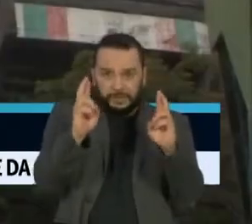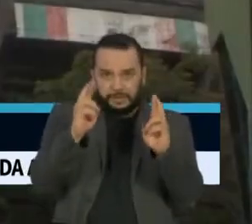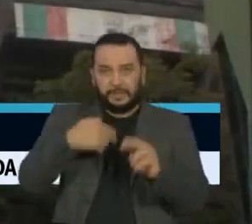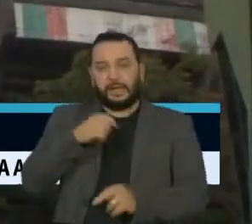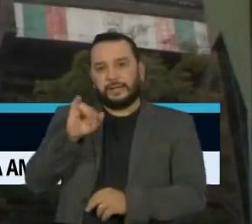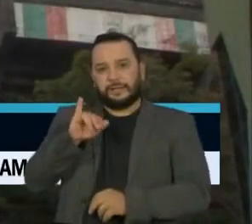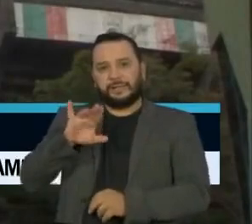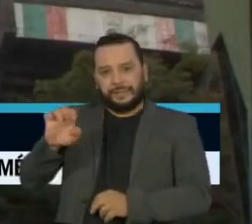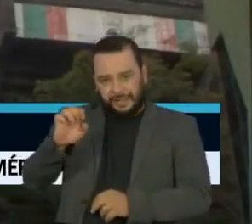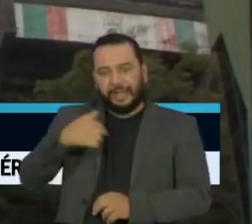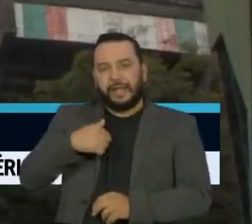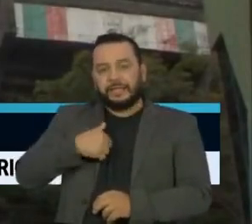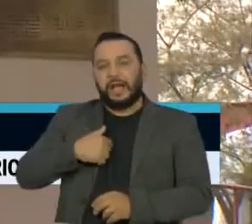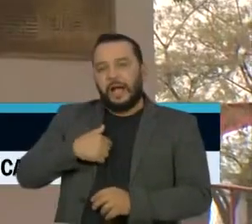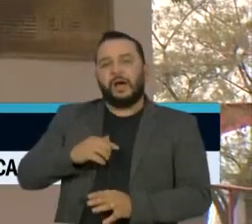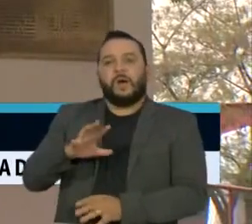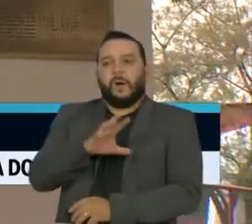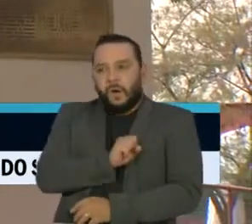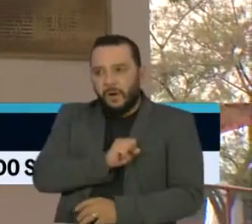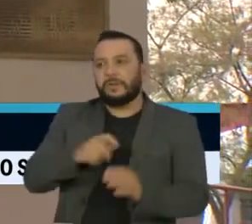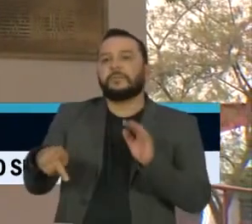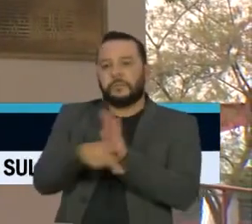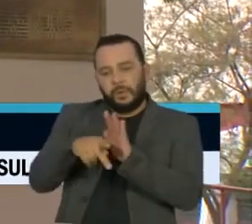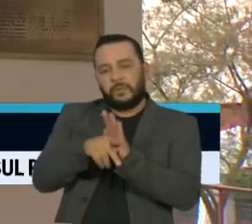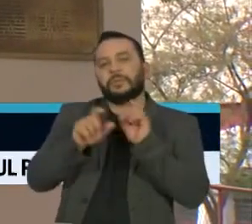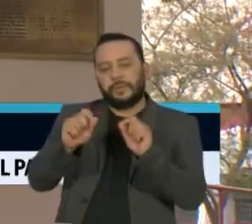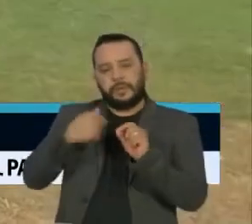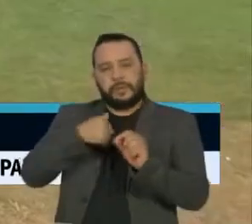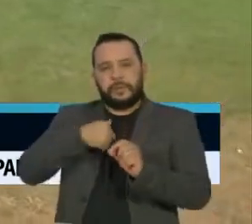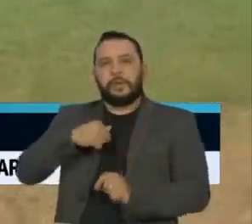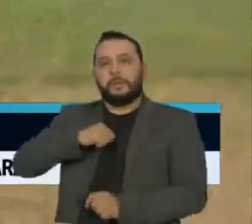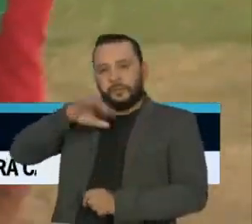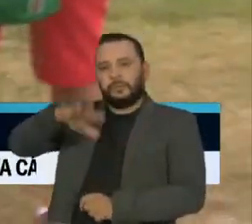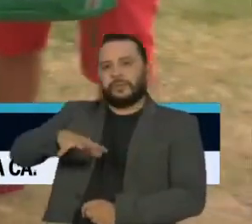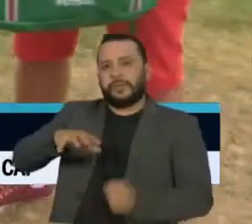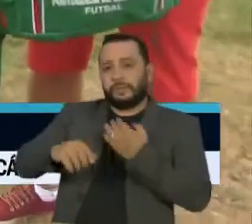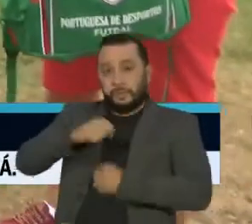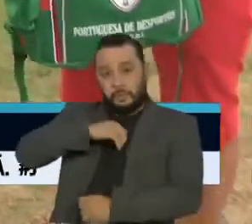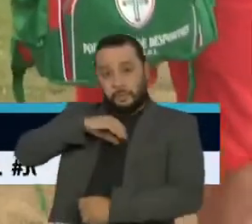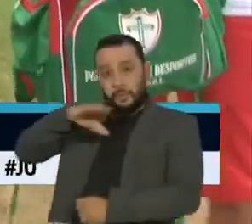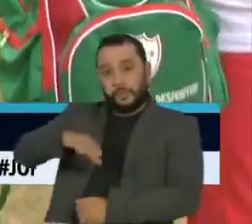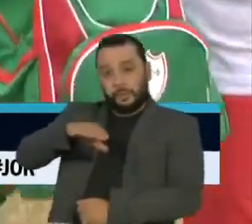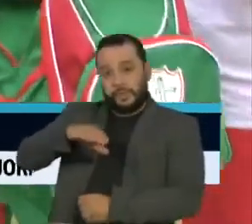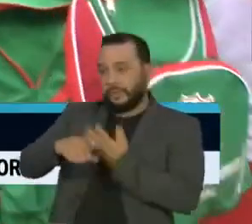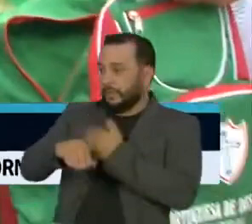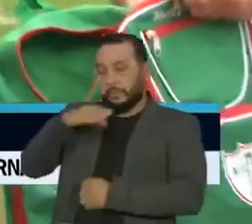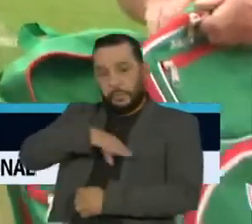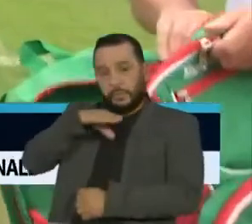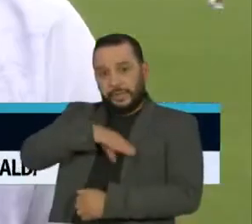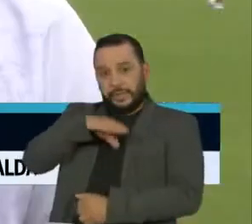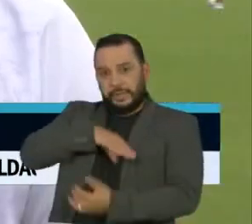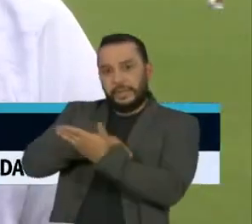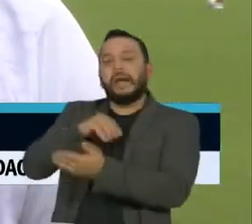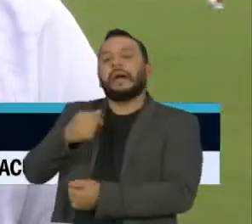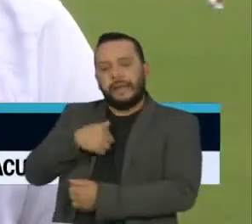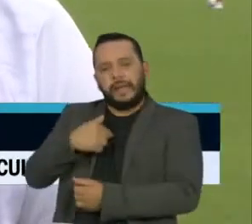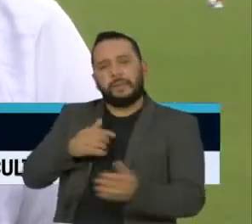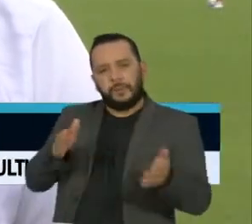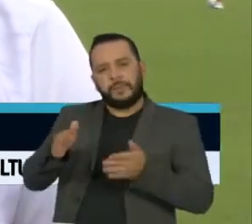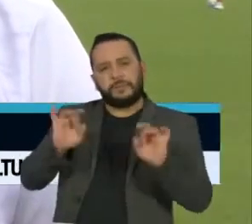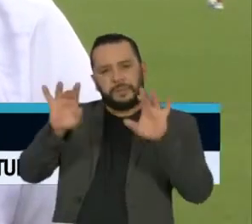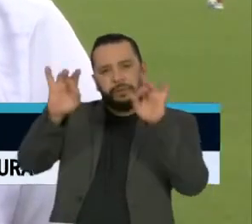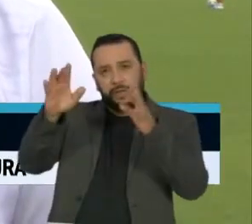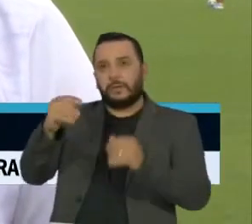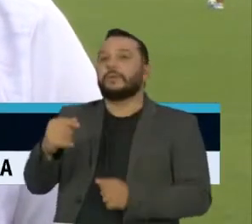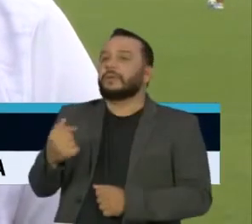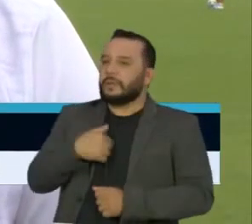dizer, vermelho e verde da Portuguesa desde que se conhece por gente. Ele vivenciou alguns momentos de glória do clube. Primeiro da